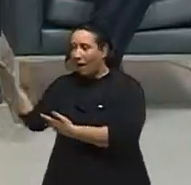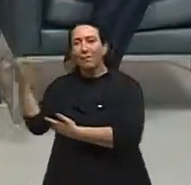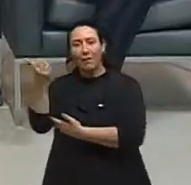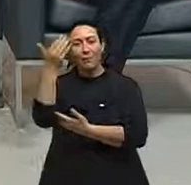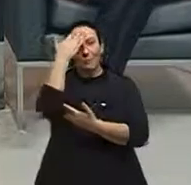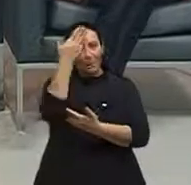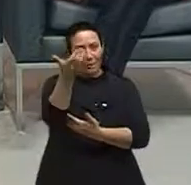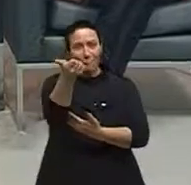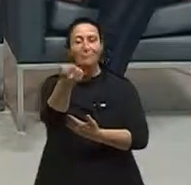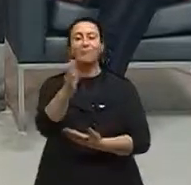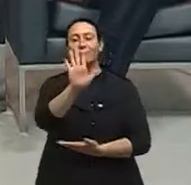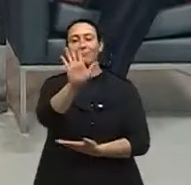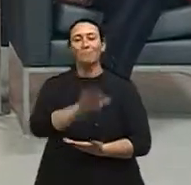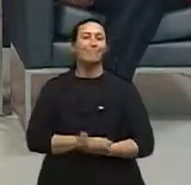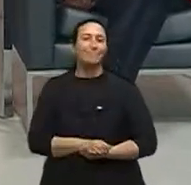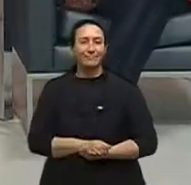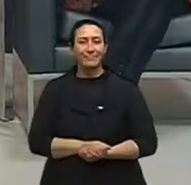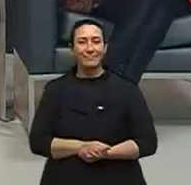obrig